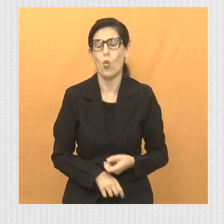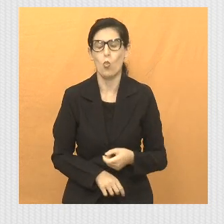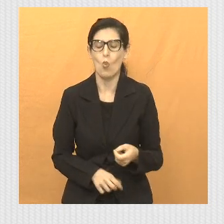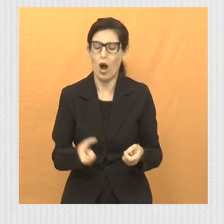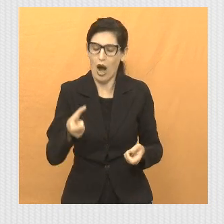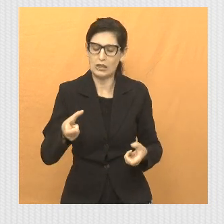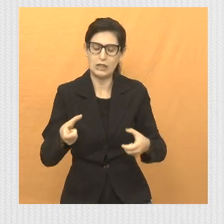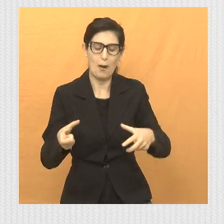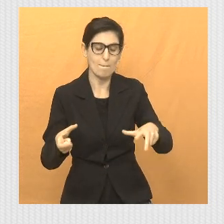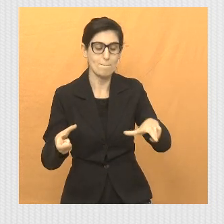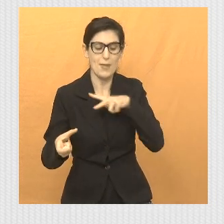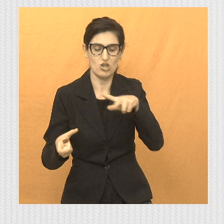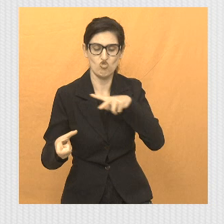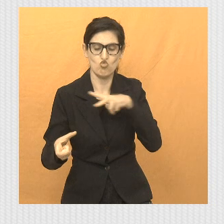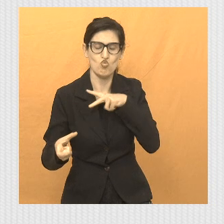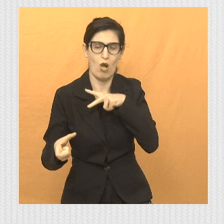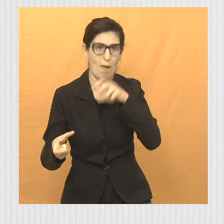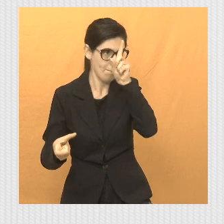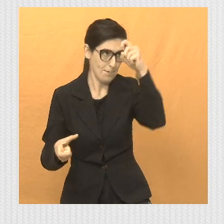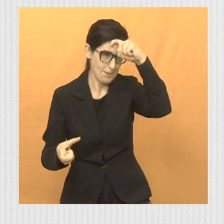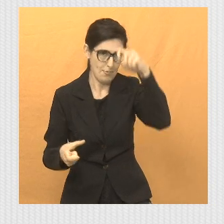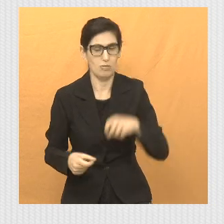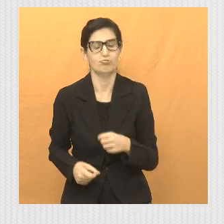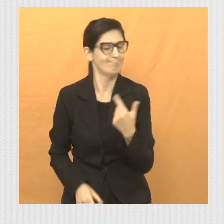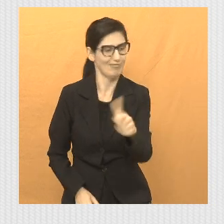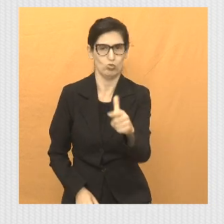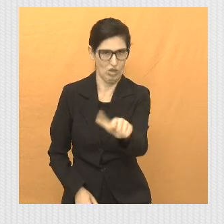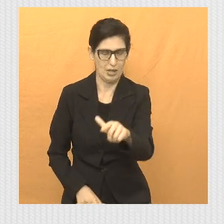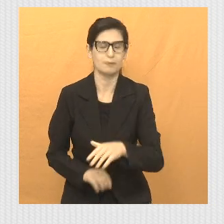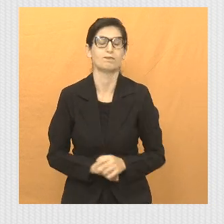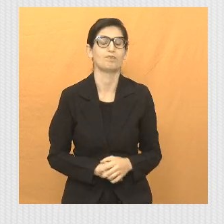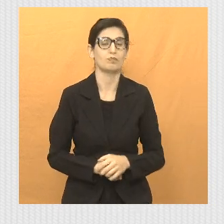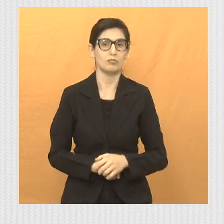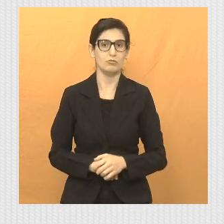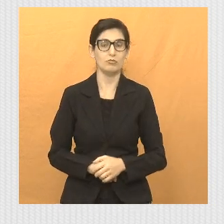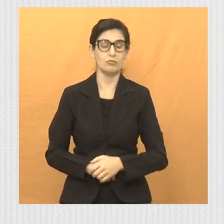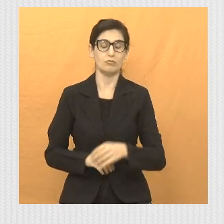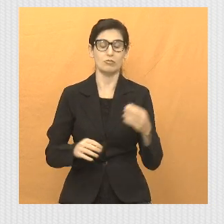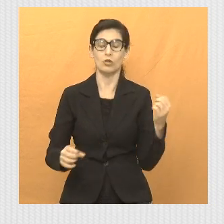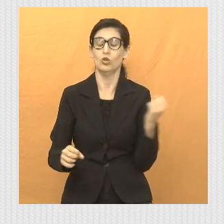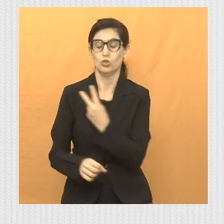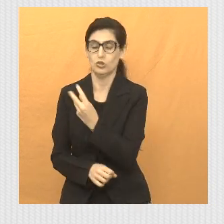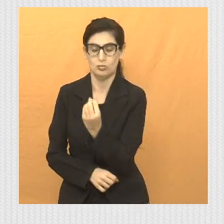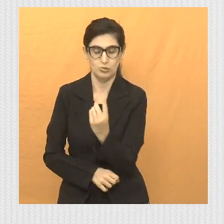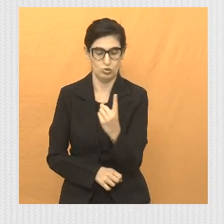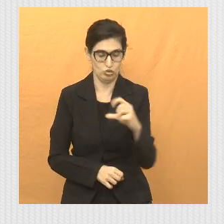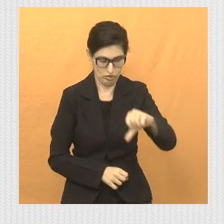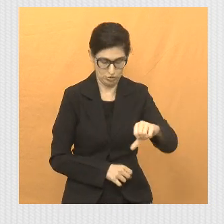médico, nós fechamos o primeiro quadrimestre de 2019 com